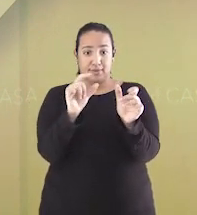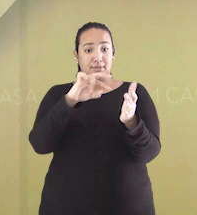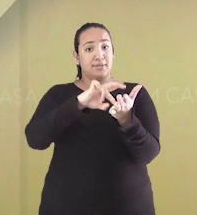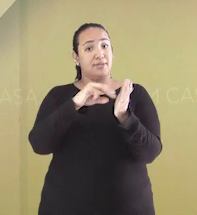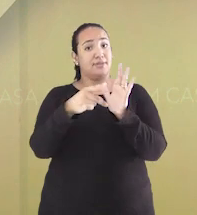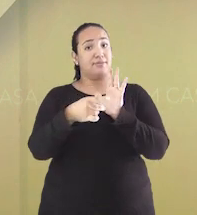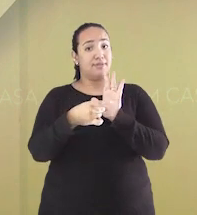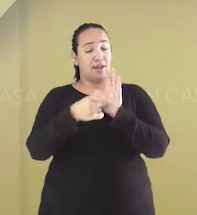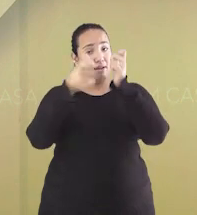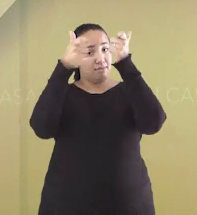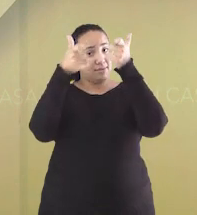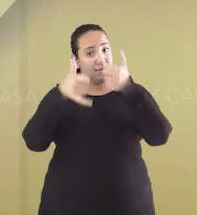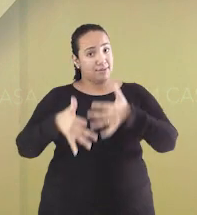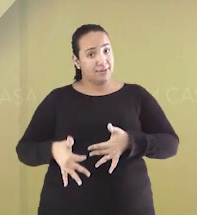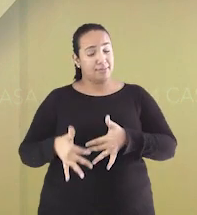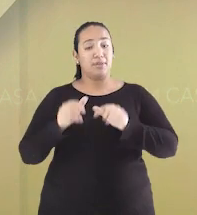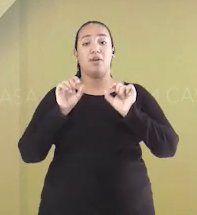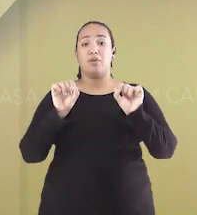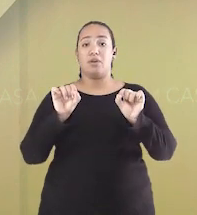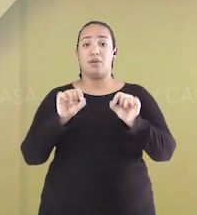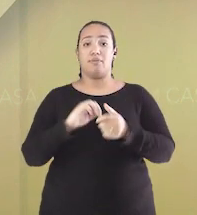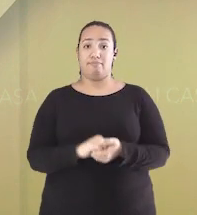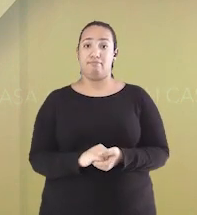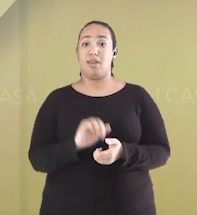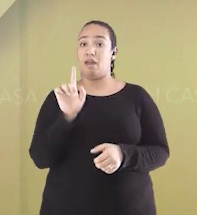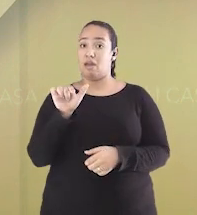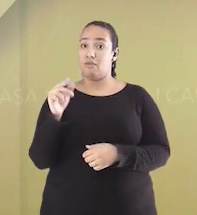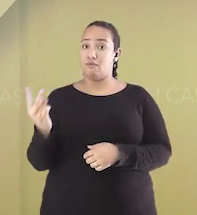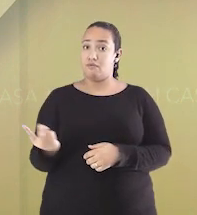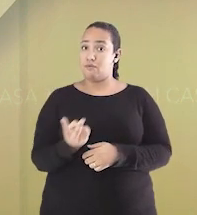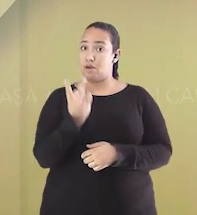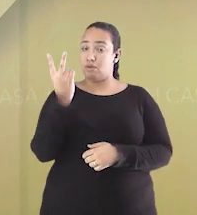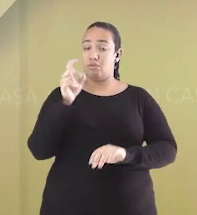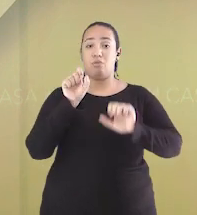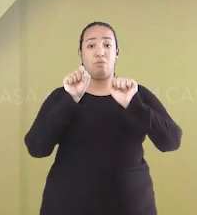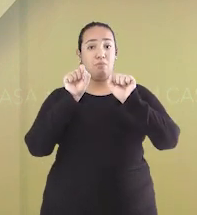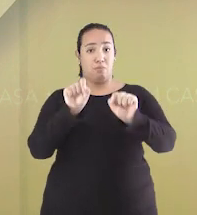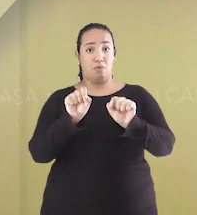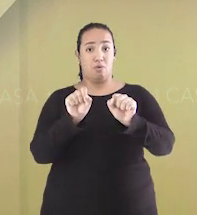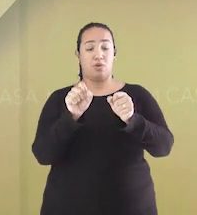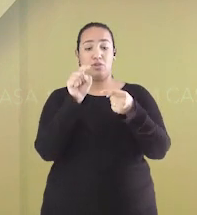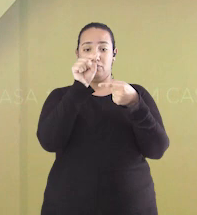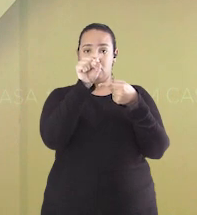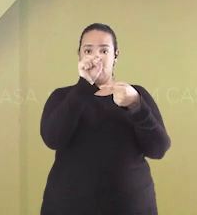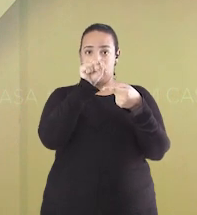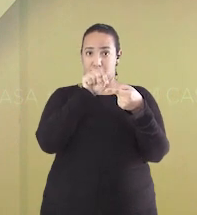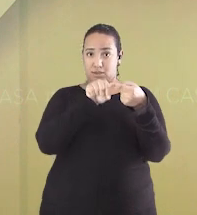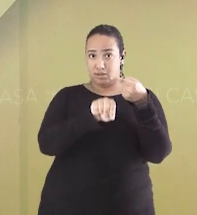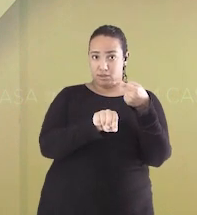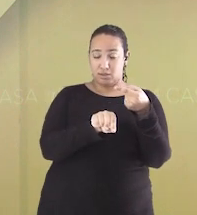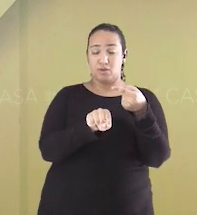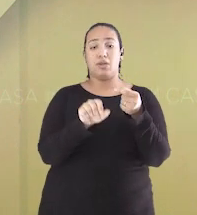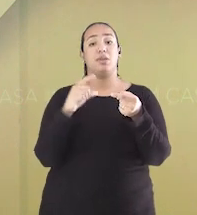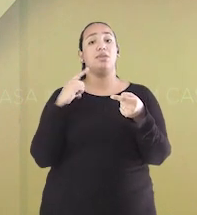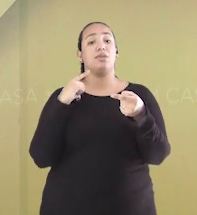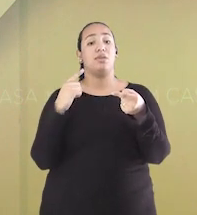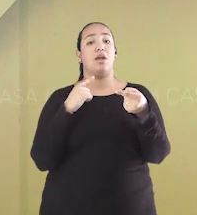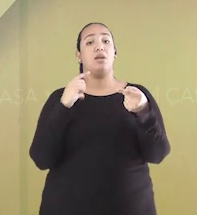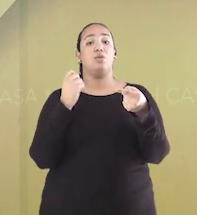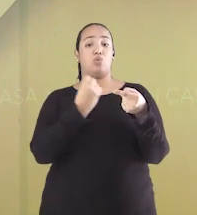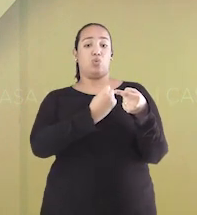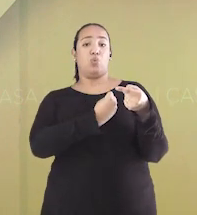dizer o significado dela, que é um valor que pode ser escrito na forma de uma fração e que possui